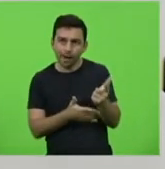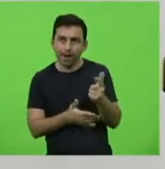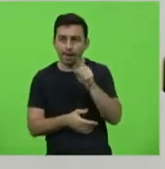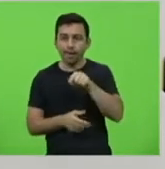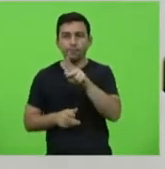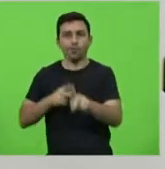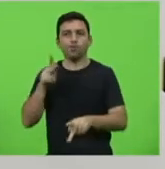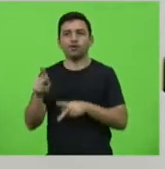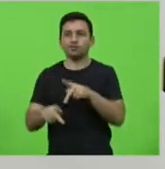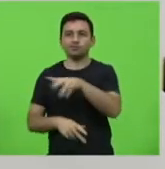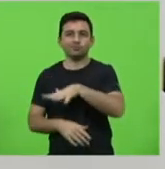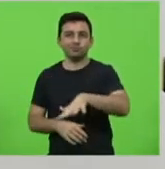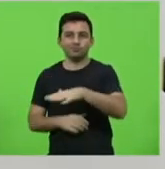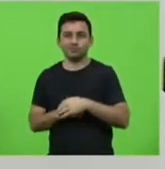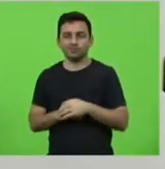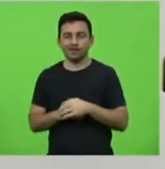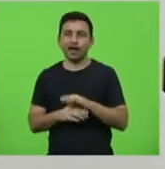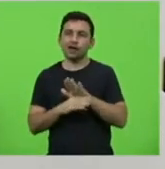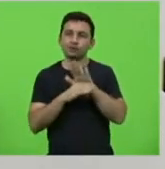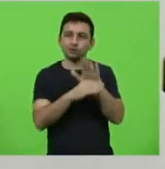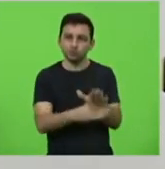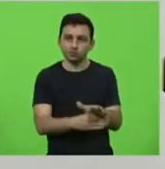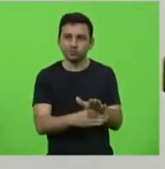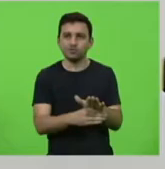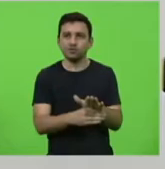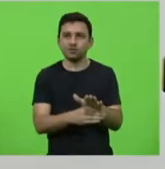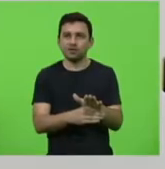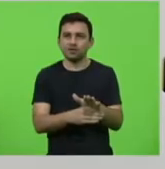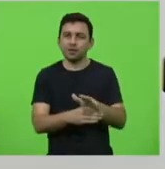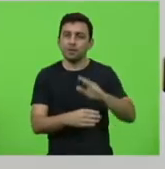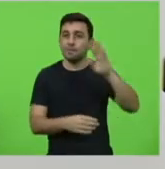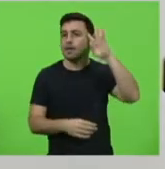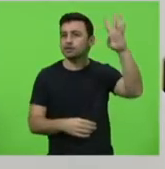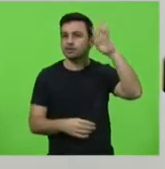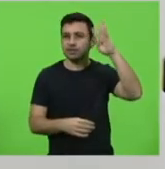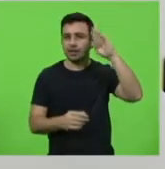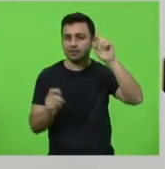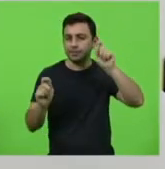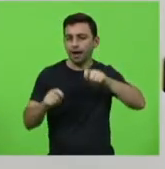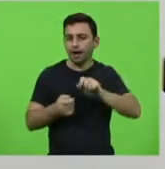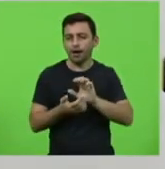não imagine os senhores que apenas e tão somente essa ajuda de custeio faz